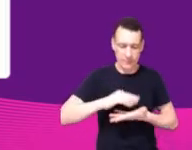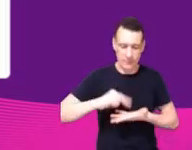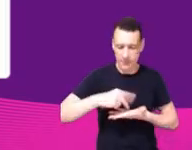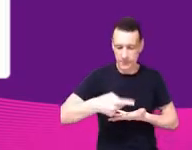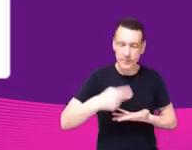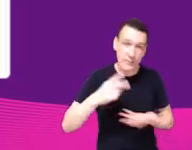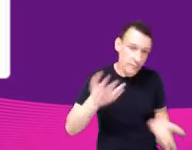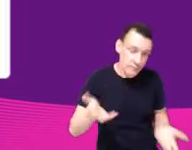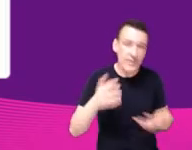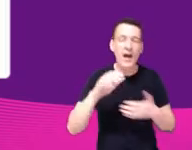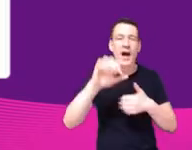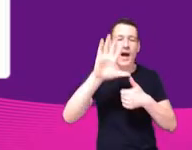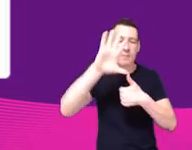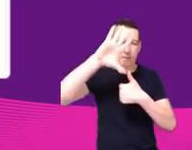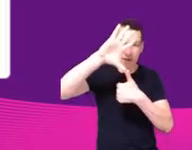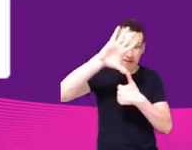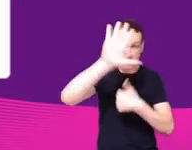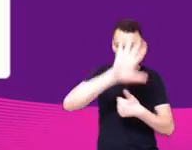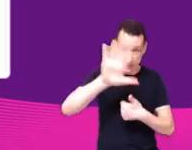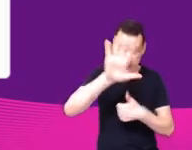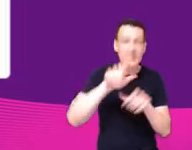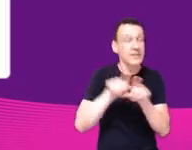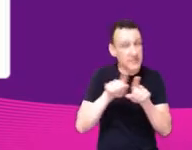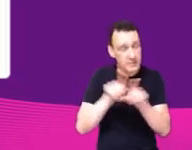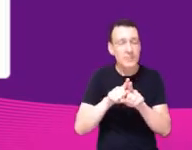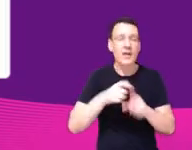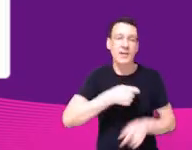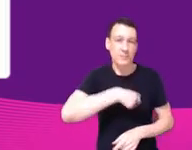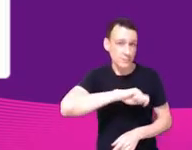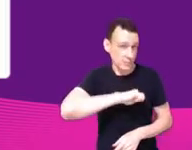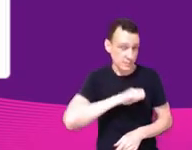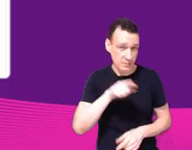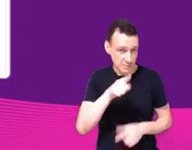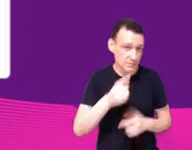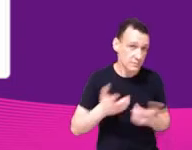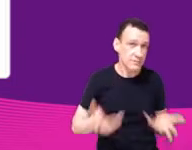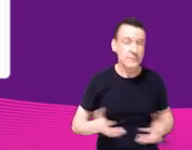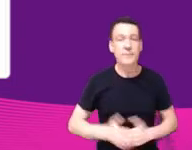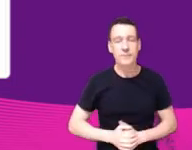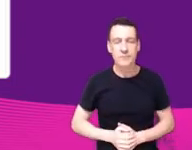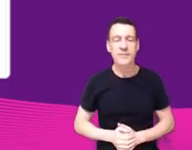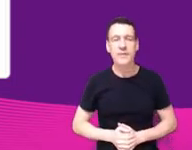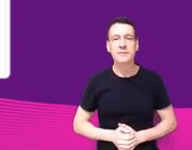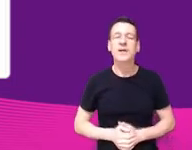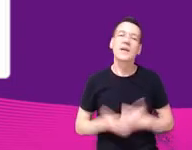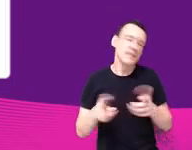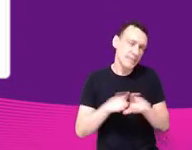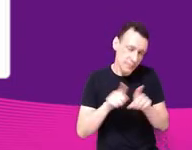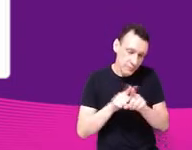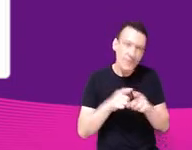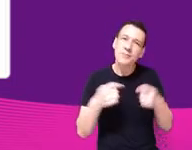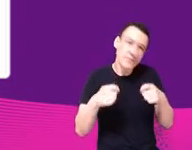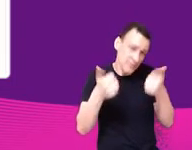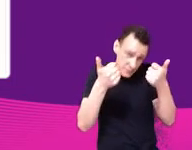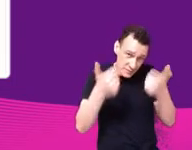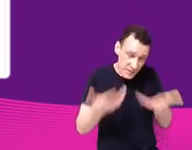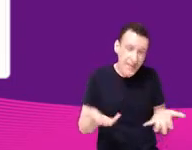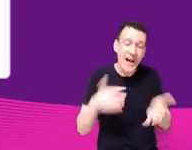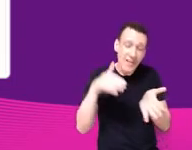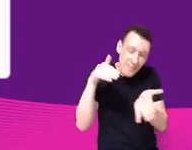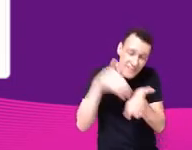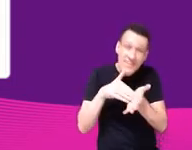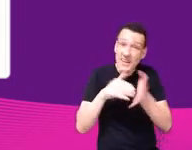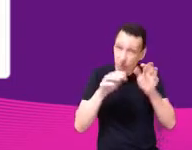Espanha, resultados a partir dos dados CTS, e não podemos deixar de falar dos impactos da Covid-19 no final da